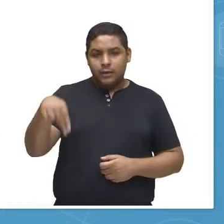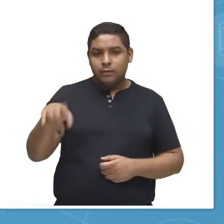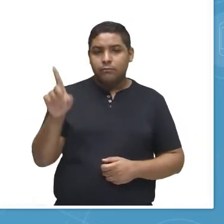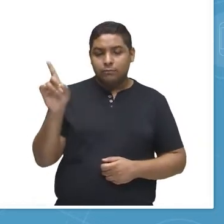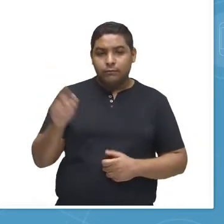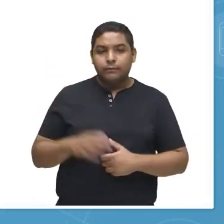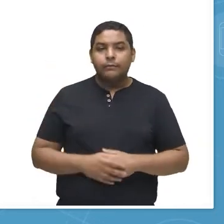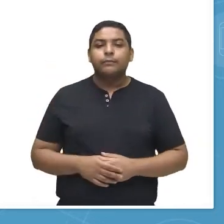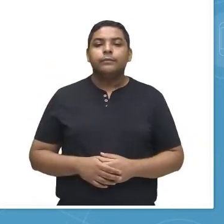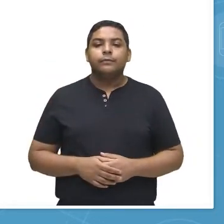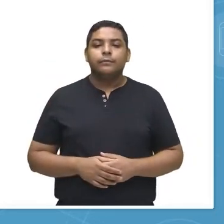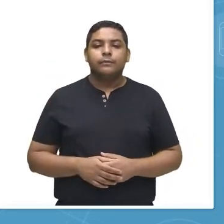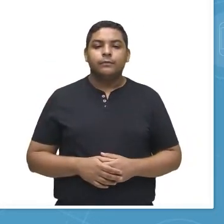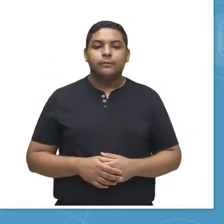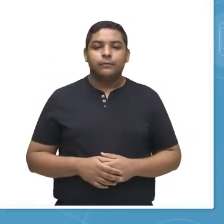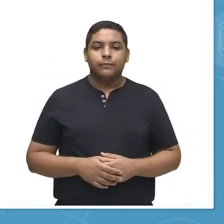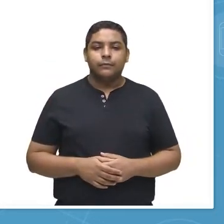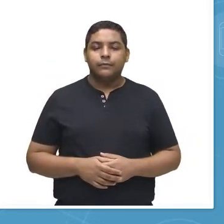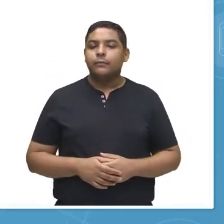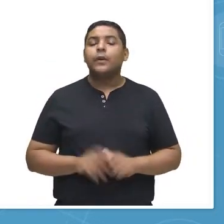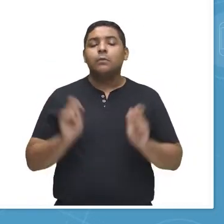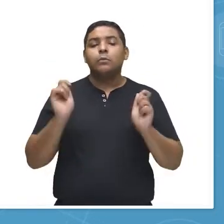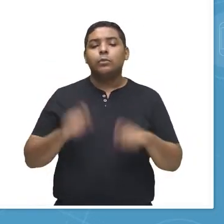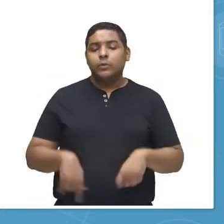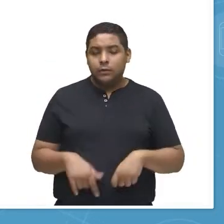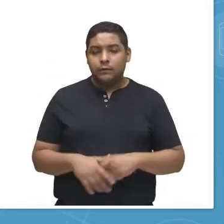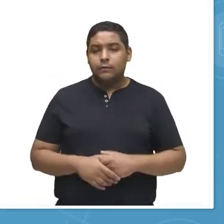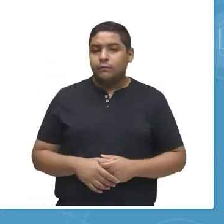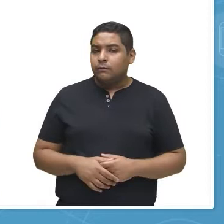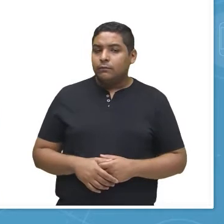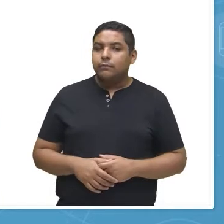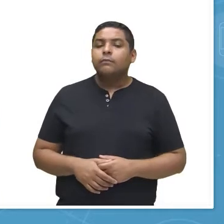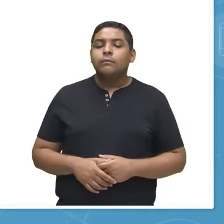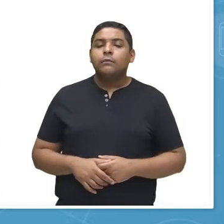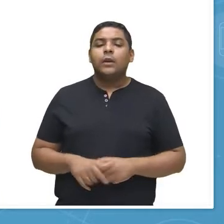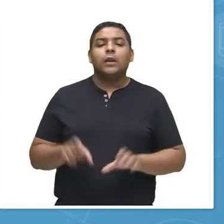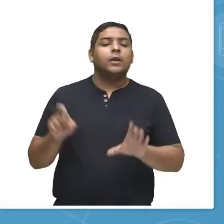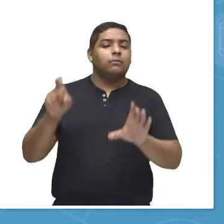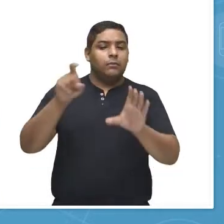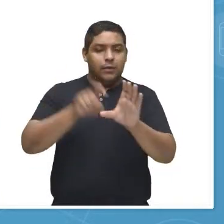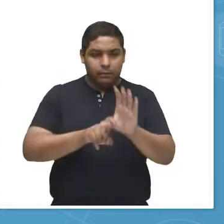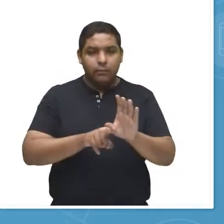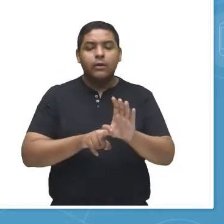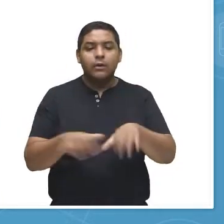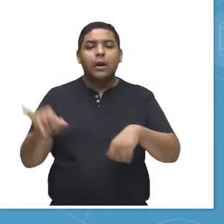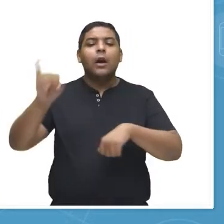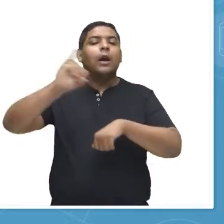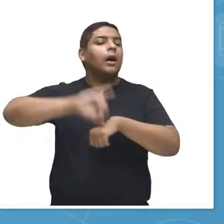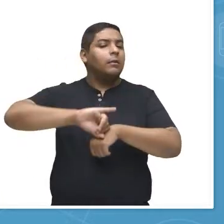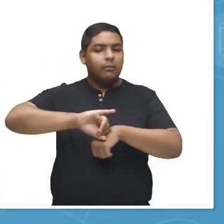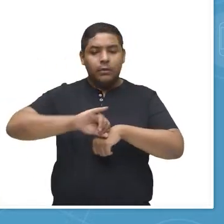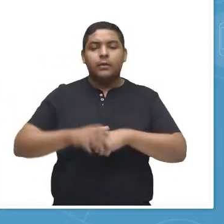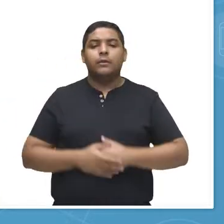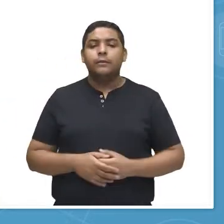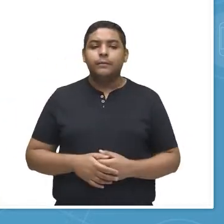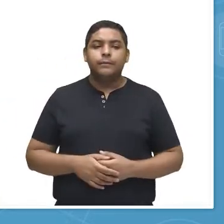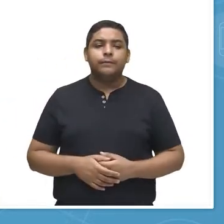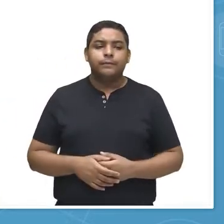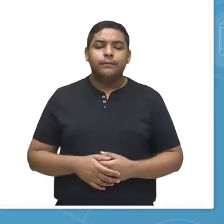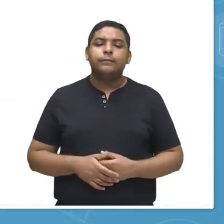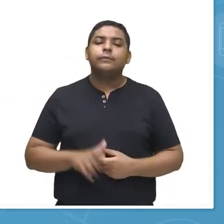só, mas é possível fazer isso. Então, você acaba dependendo da capital para o acesso de